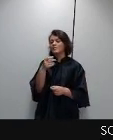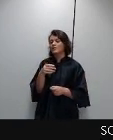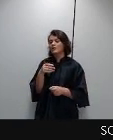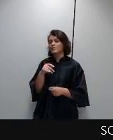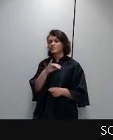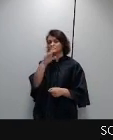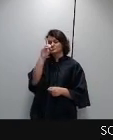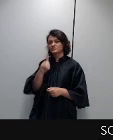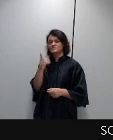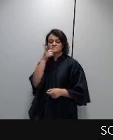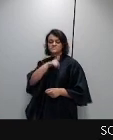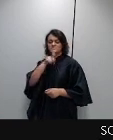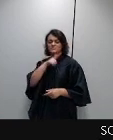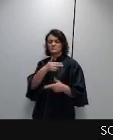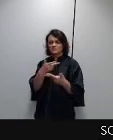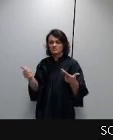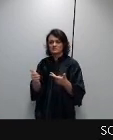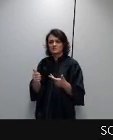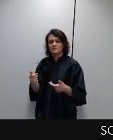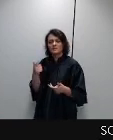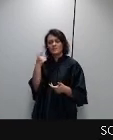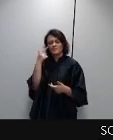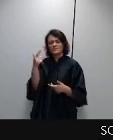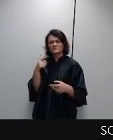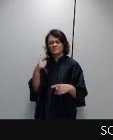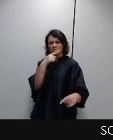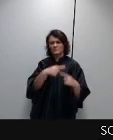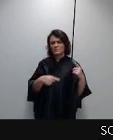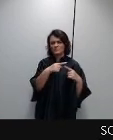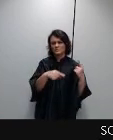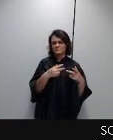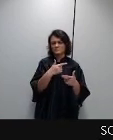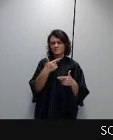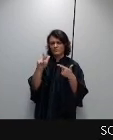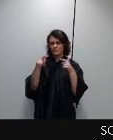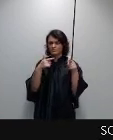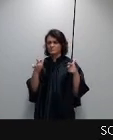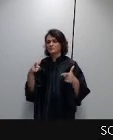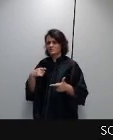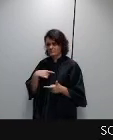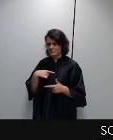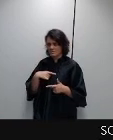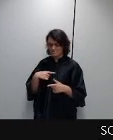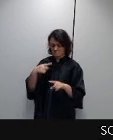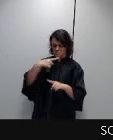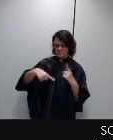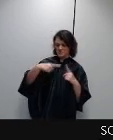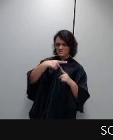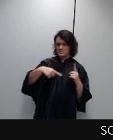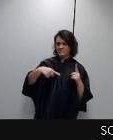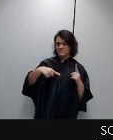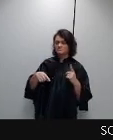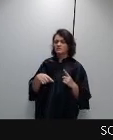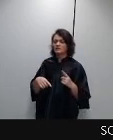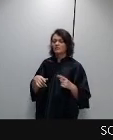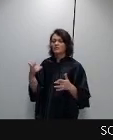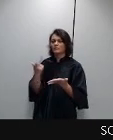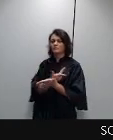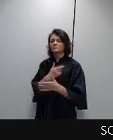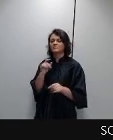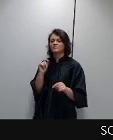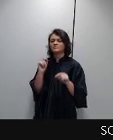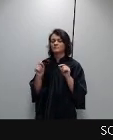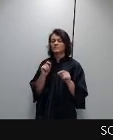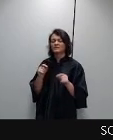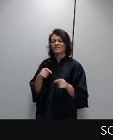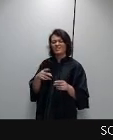mediante essa pular proibição de retrocesso como problema essa proibição é nutrida no preceito romano da